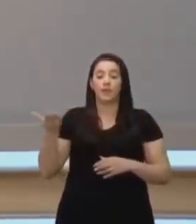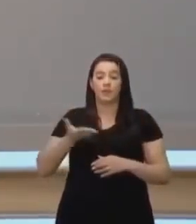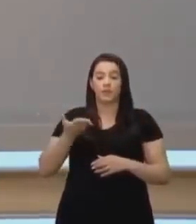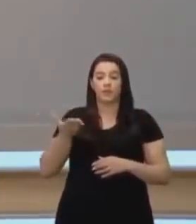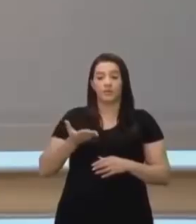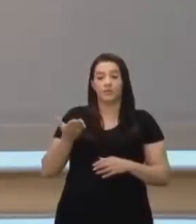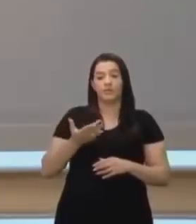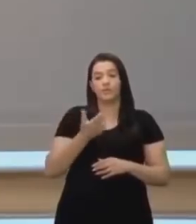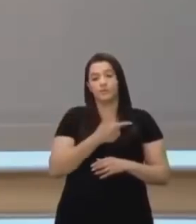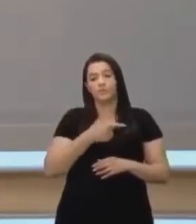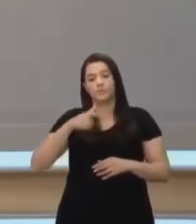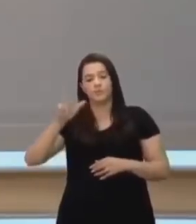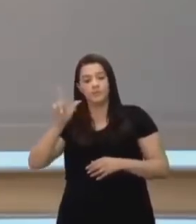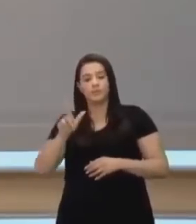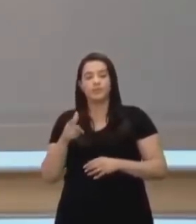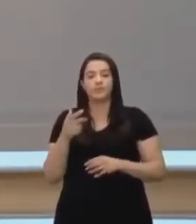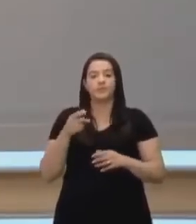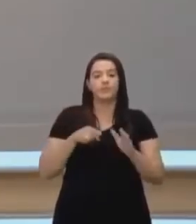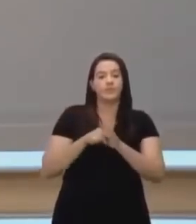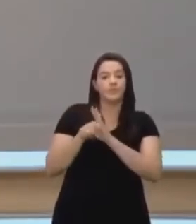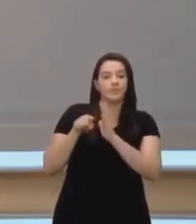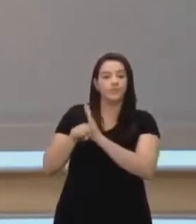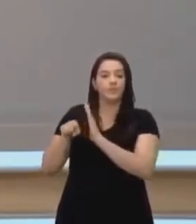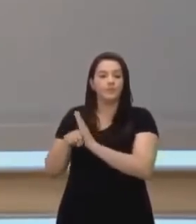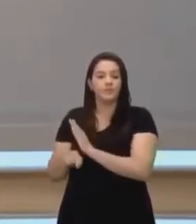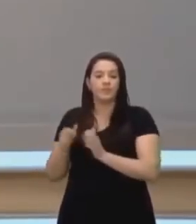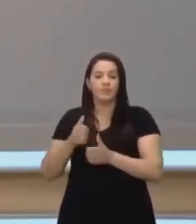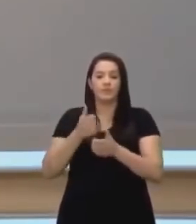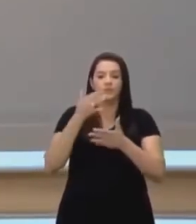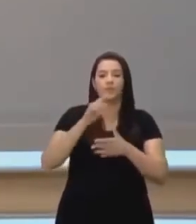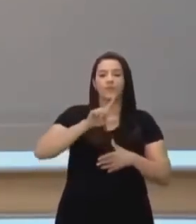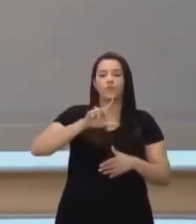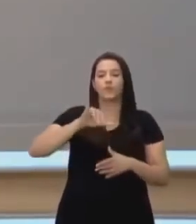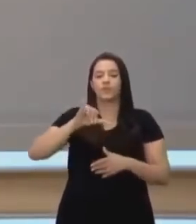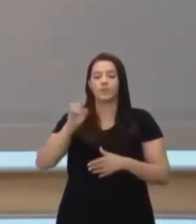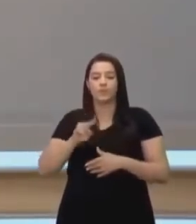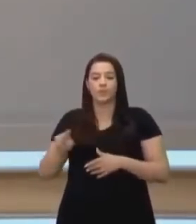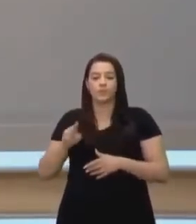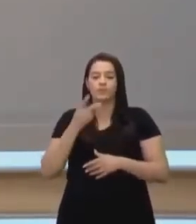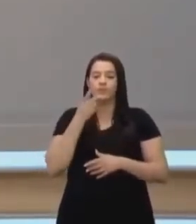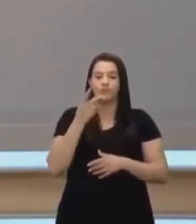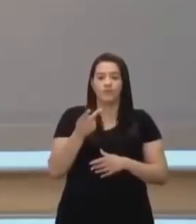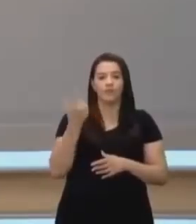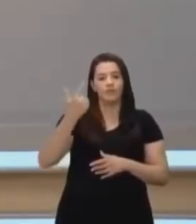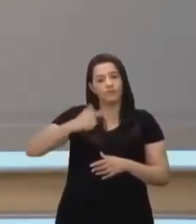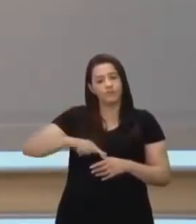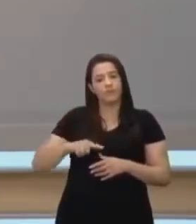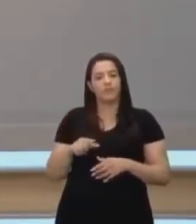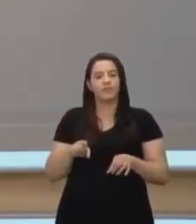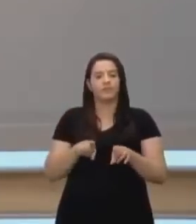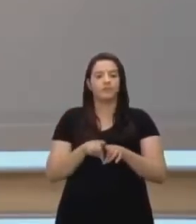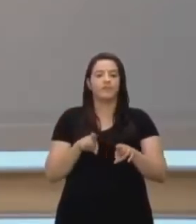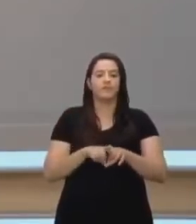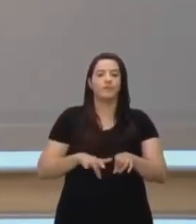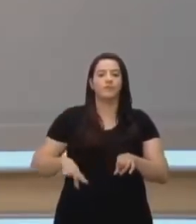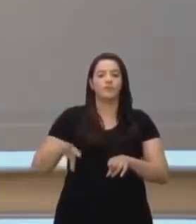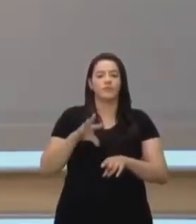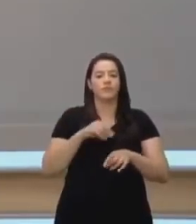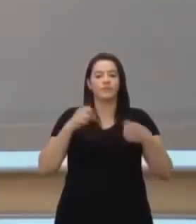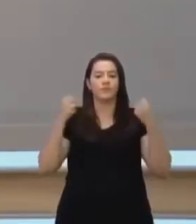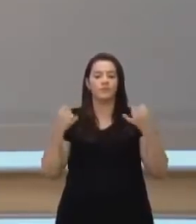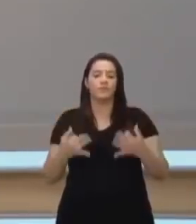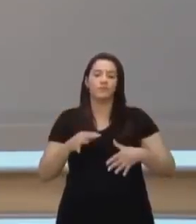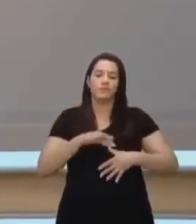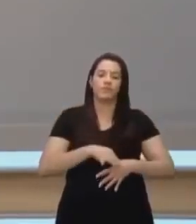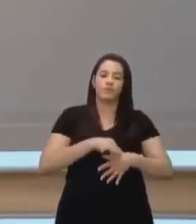vai abrir espaço aqui um pouquinho para as perguntas. O Luiz vai falar um pouquinho também em relação ao papel desses grêmios, né, o papel